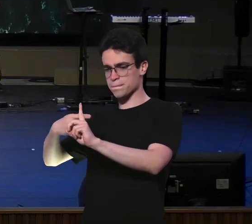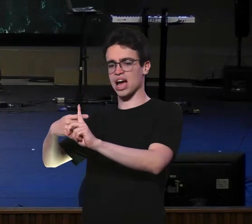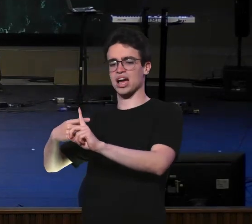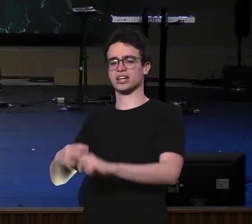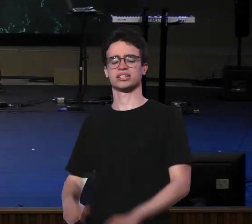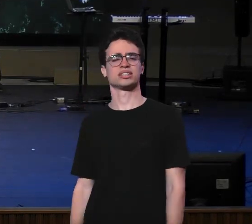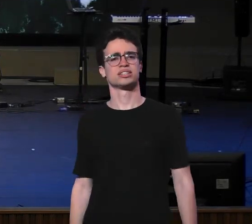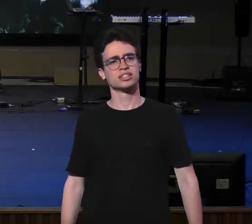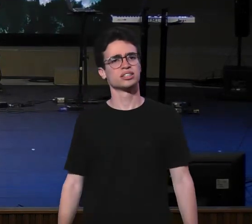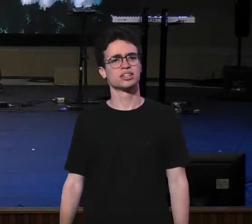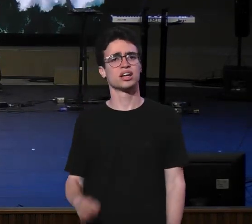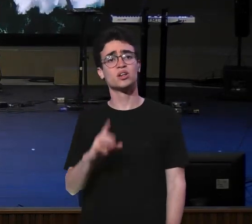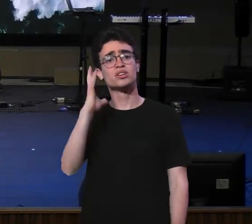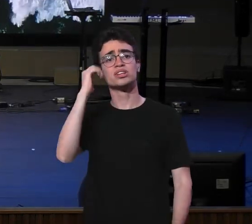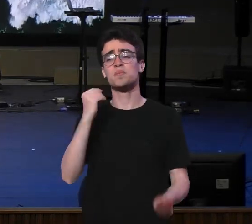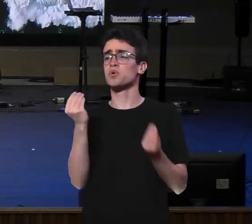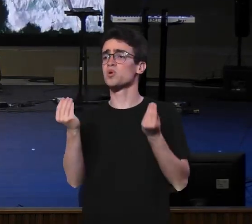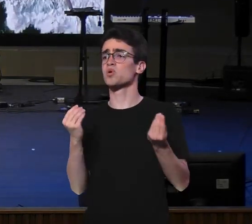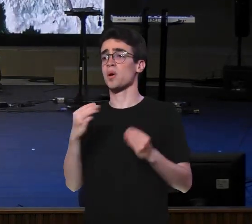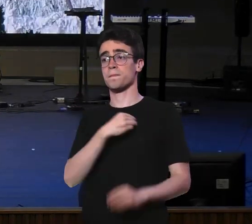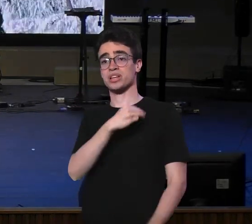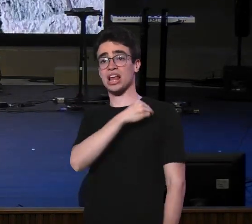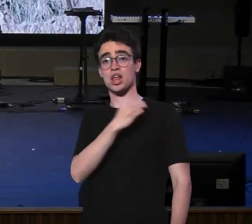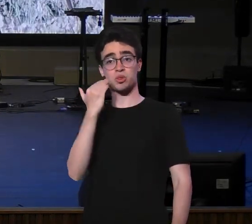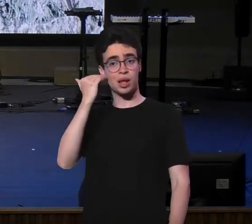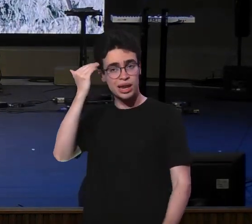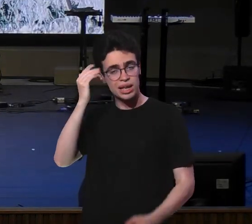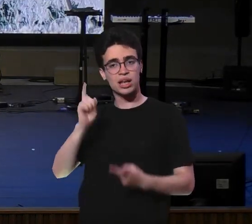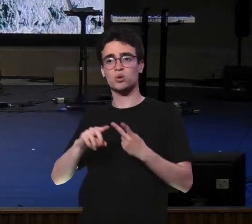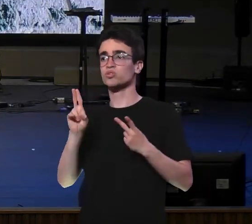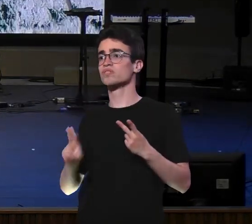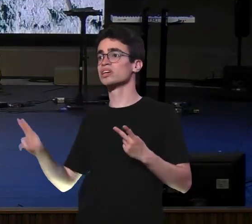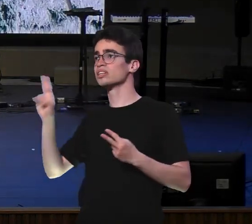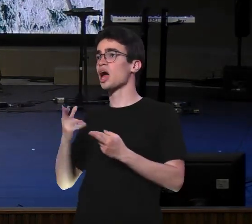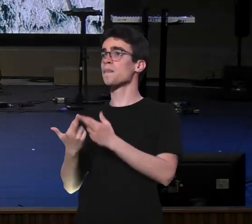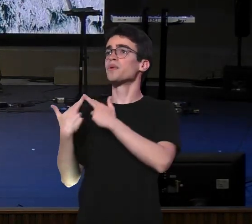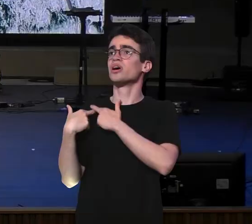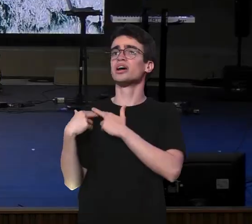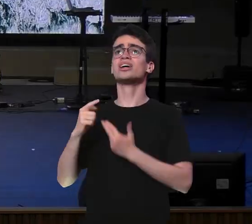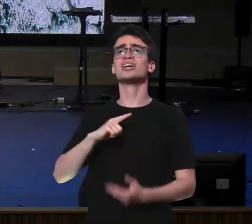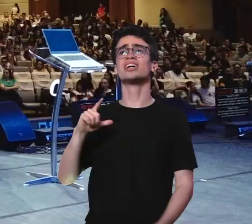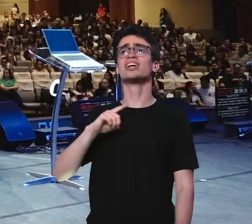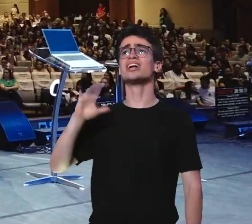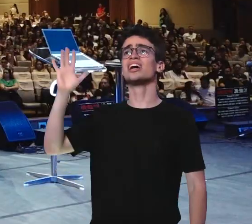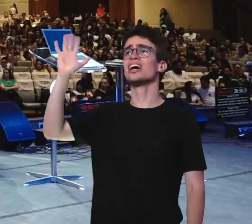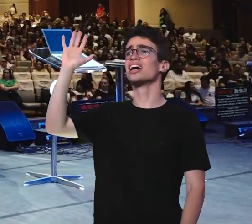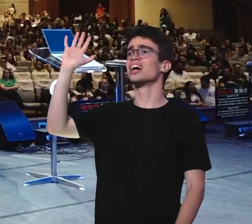Sabe o papel do Ministério de Adolescentes e dos universitários na igreja? Tem universitário aí? Cadê?